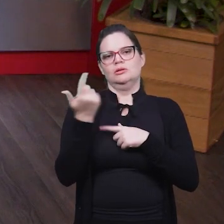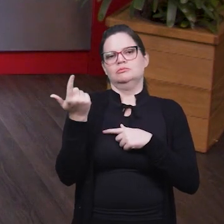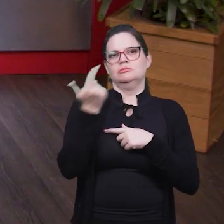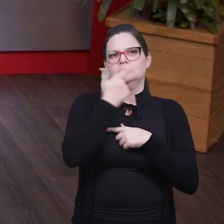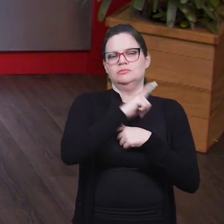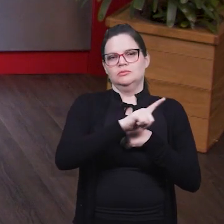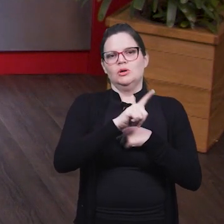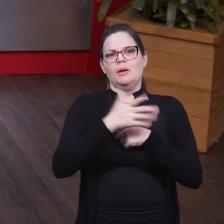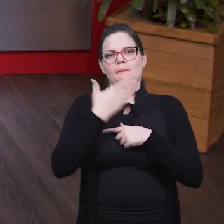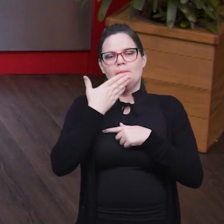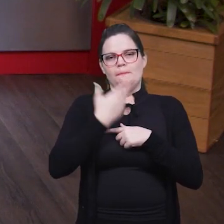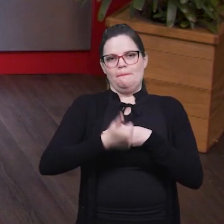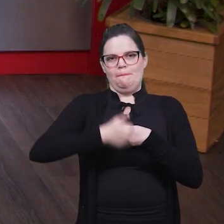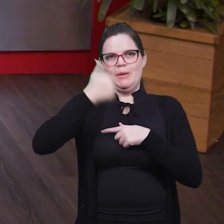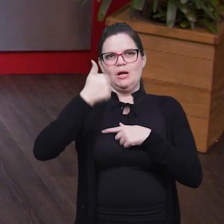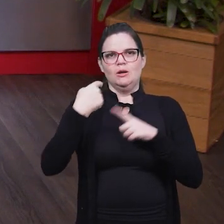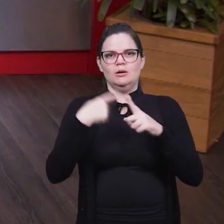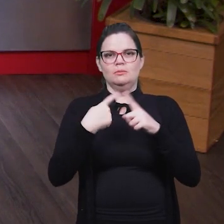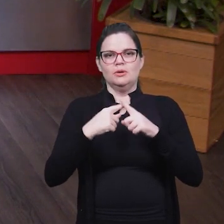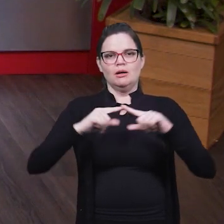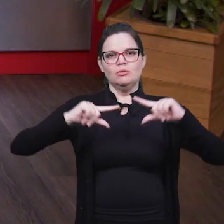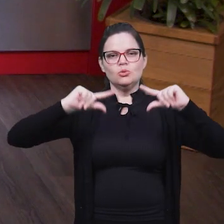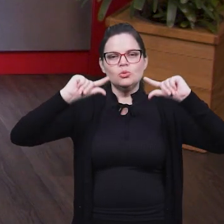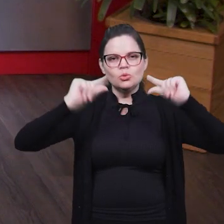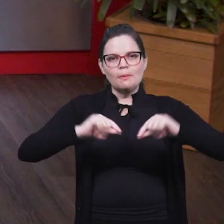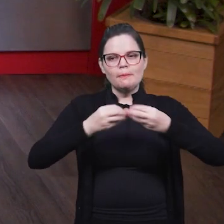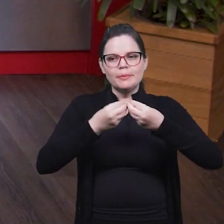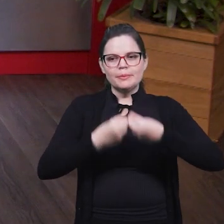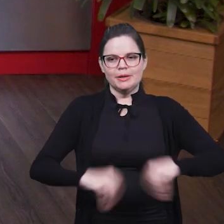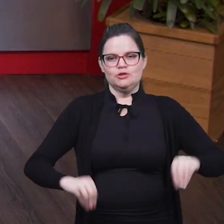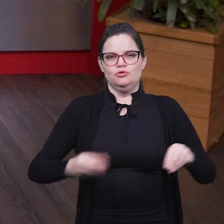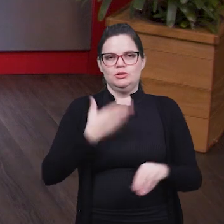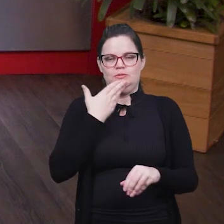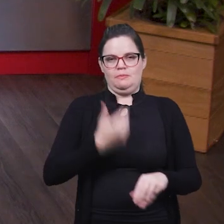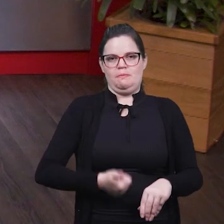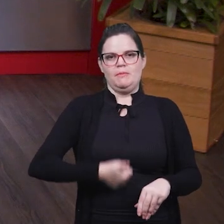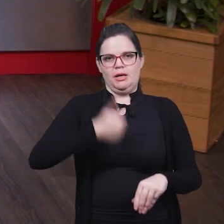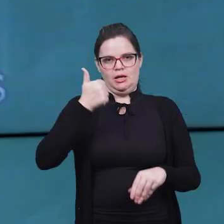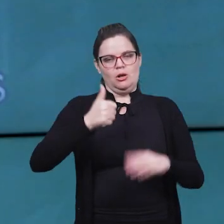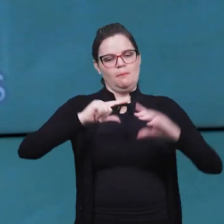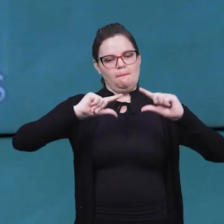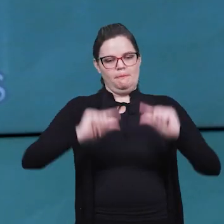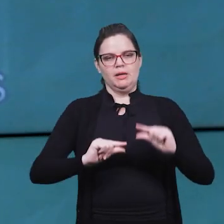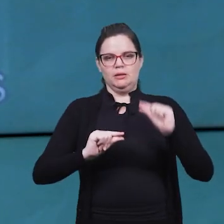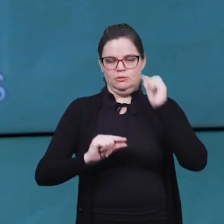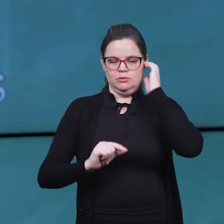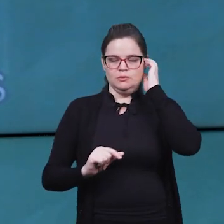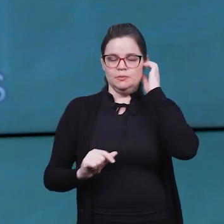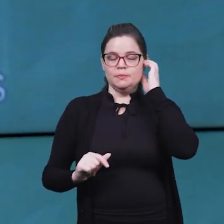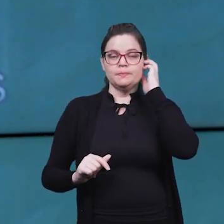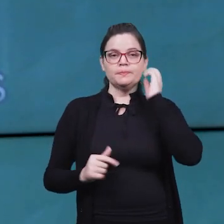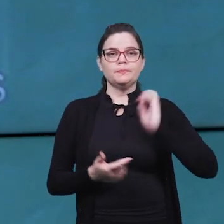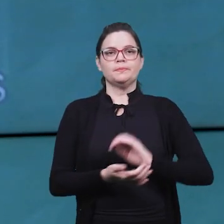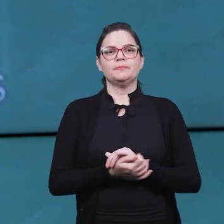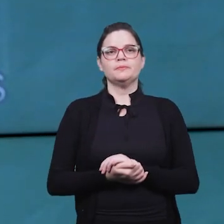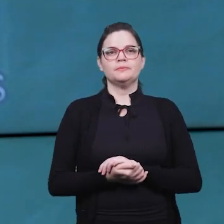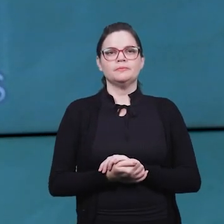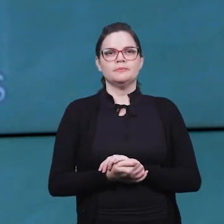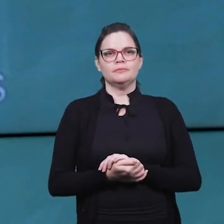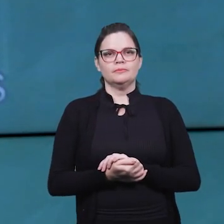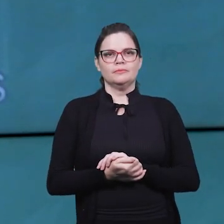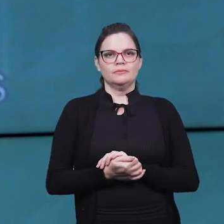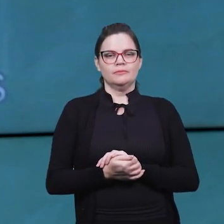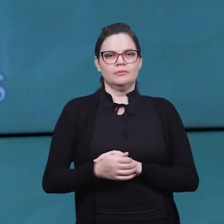menos impactante na hora de verificar as taxas de glicose no sangue. Não pense sempre no